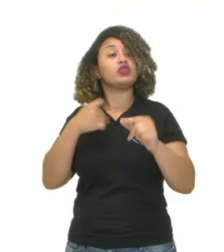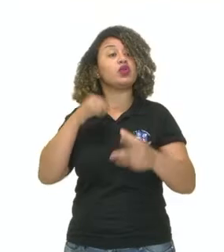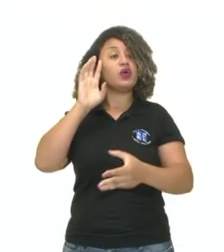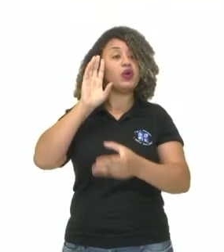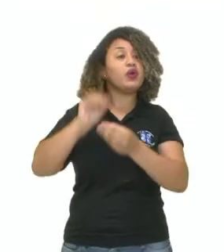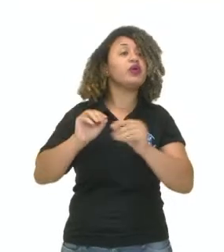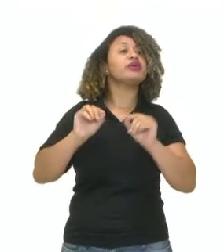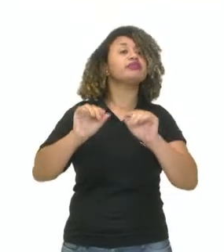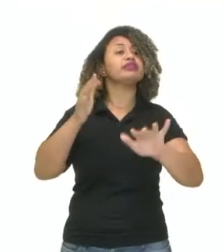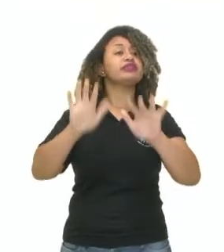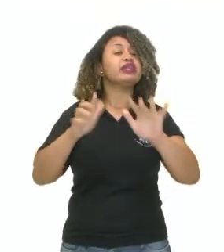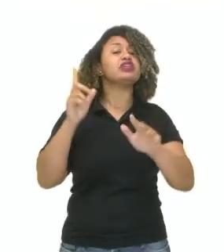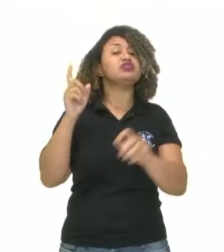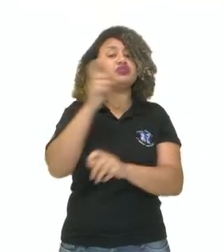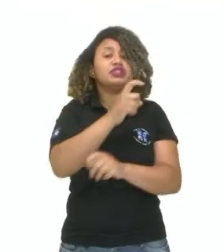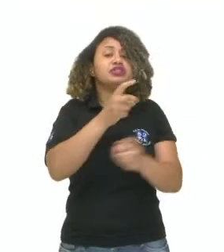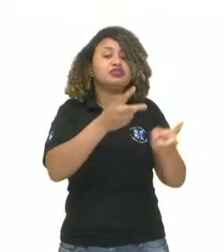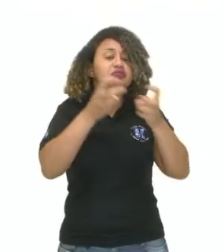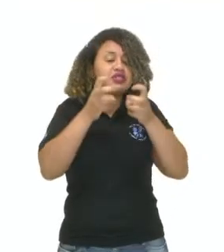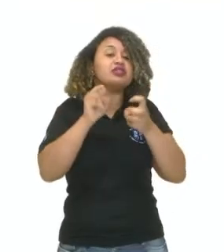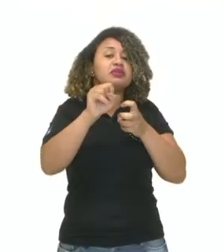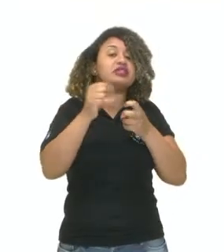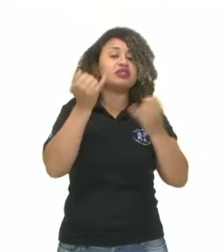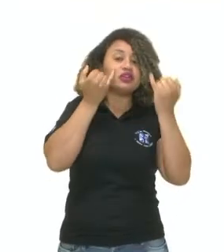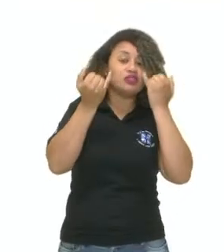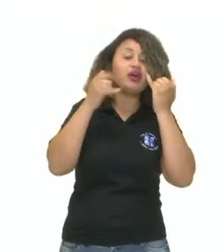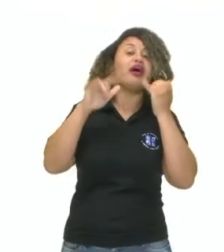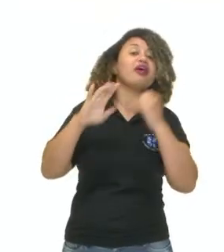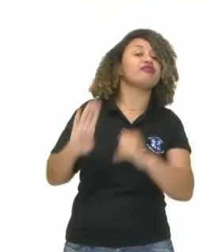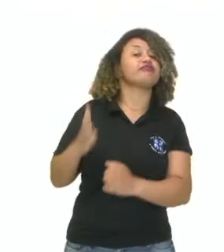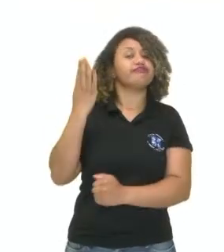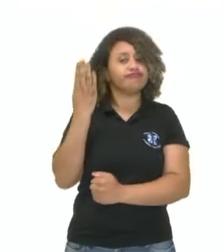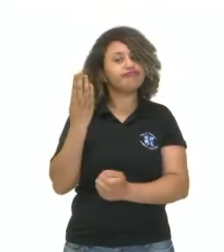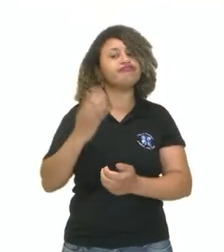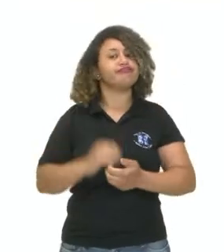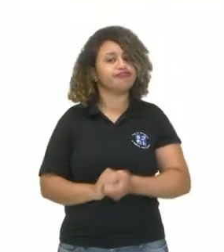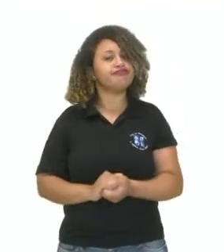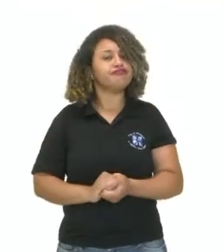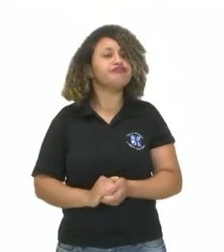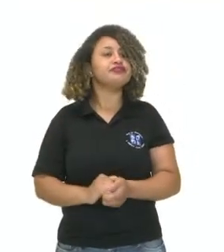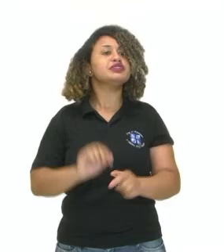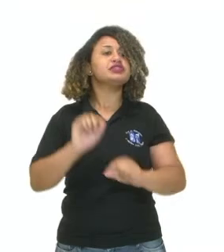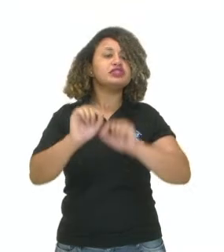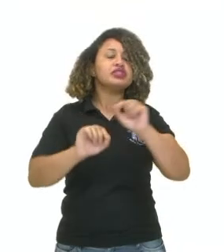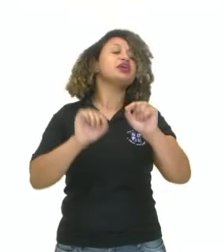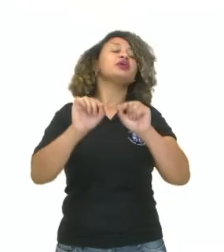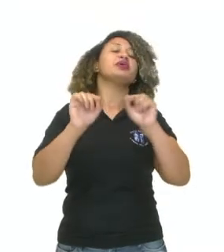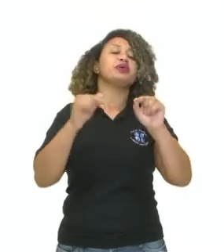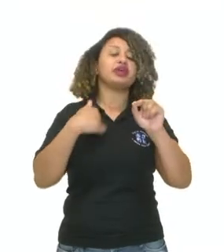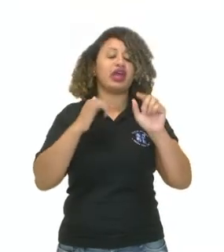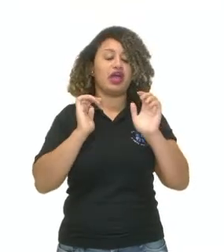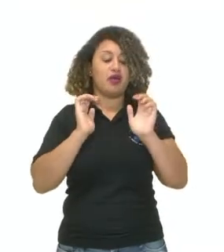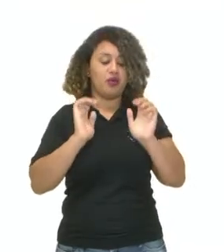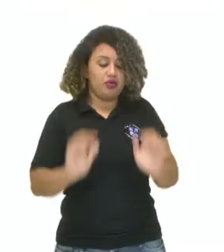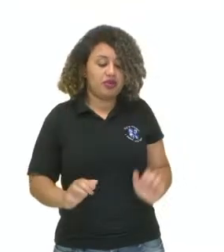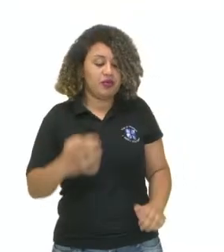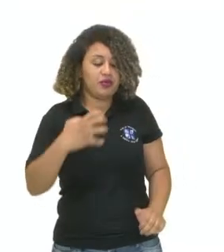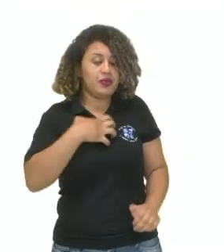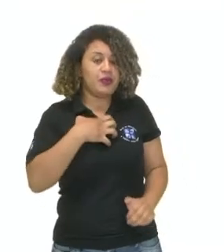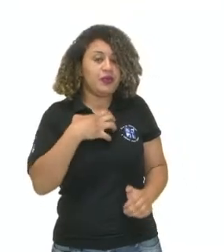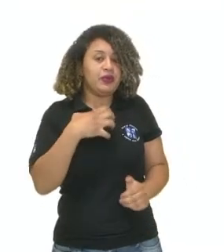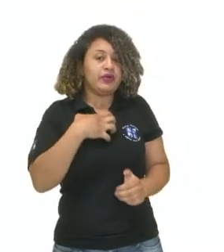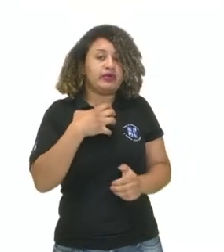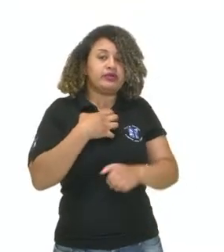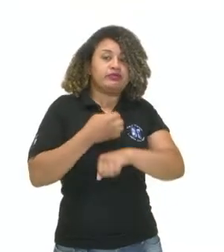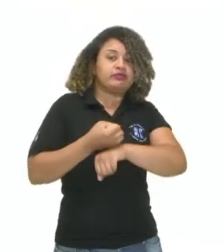pode ser difícil identificar uma informação falsa. Isso mesmo, se mexe com o comportamento, com o sentimento,